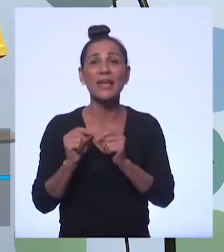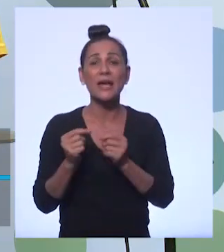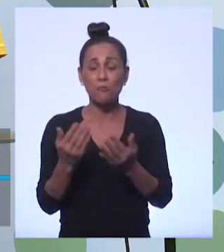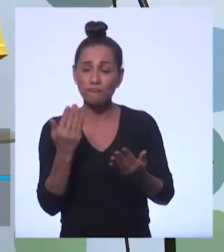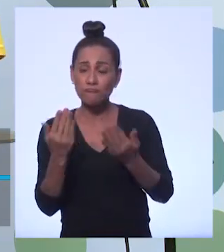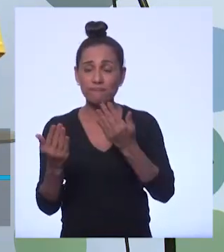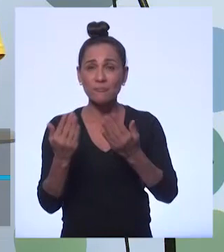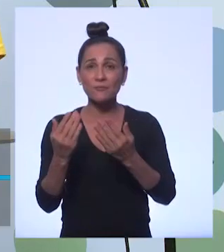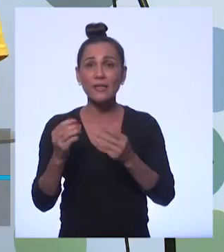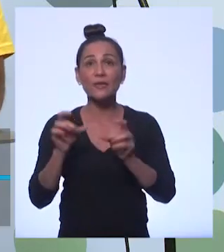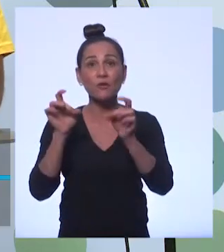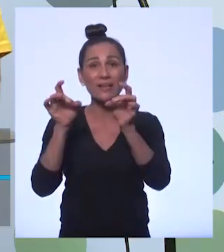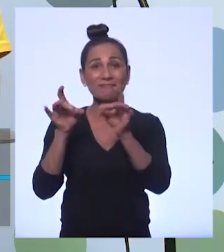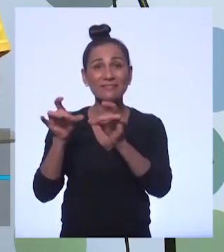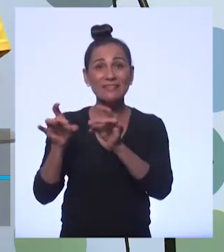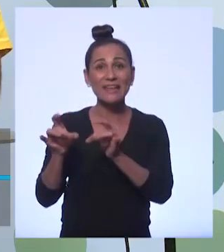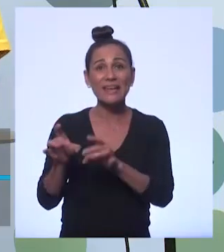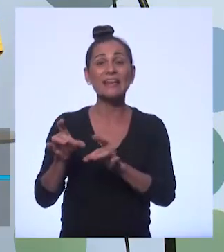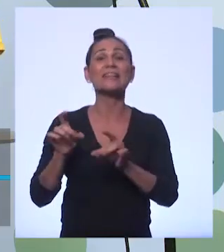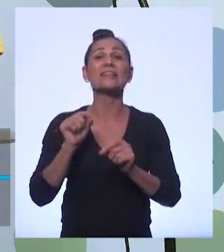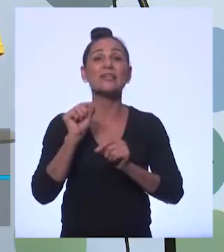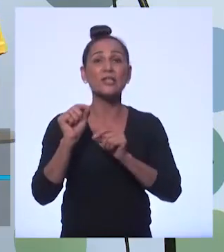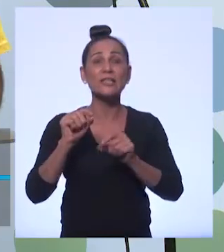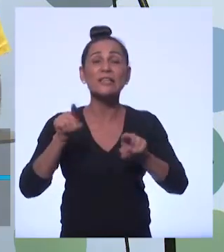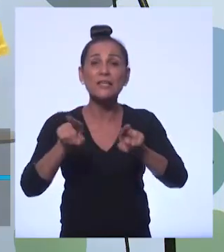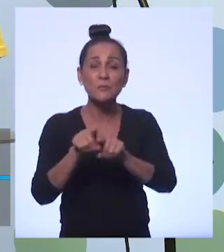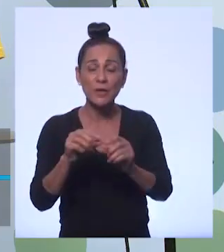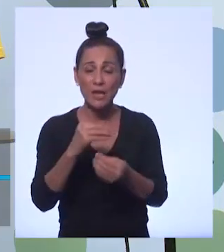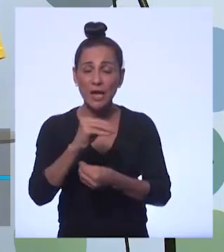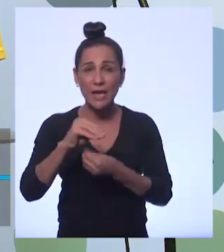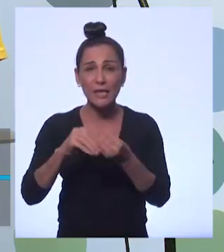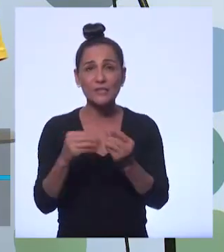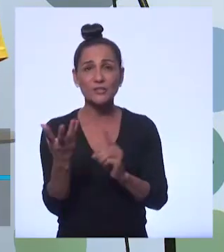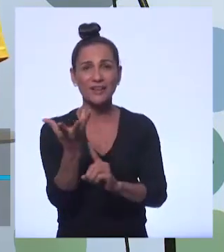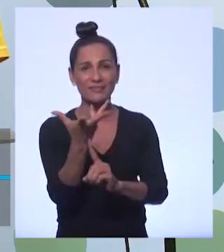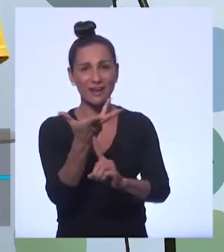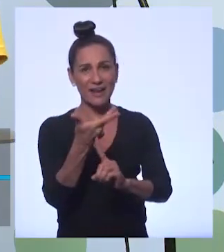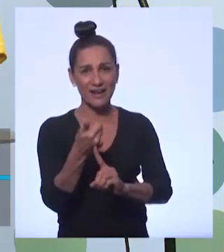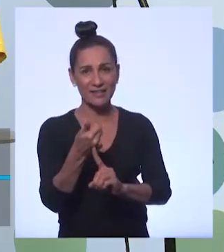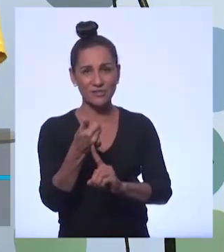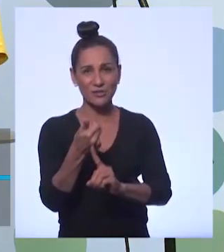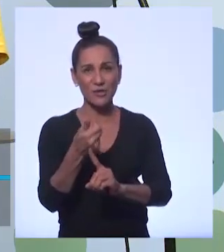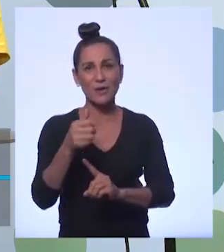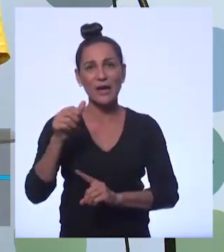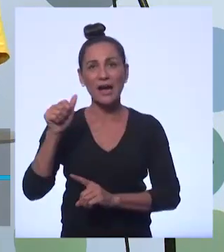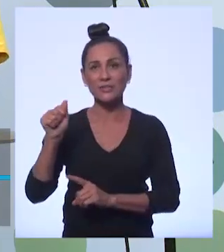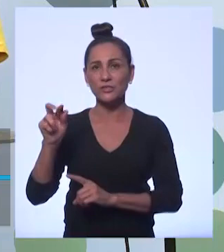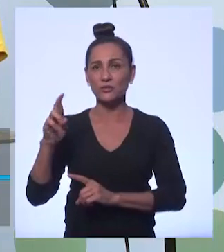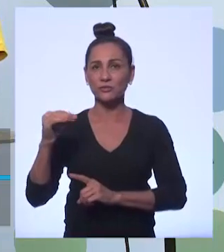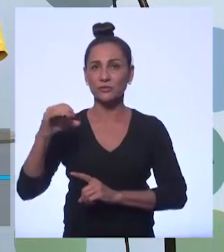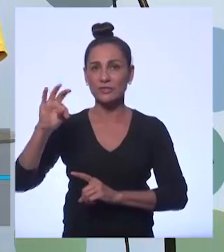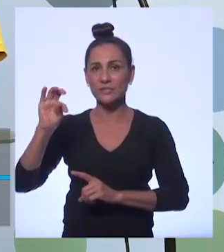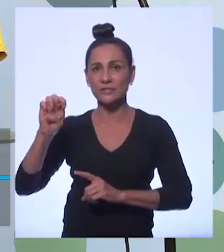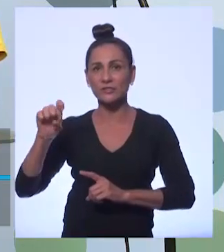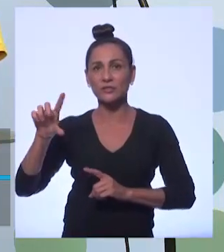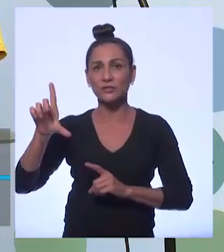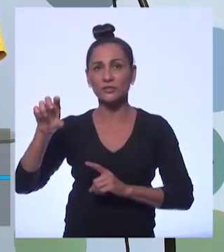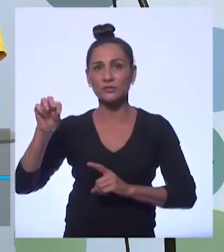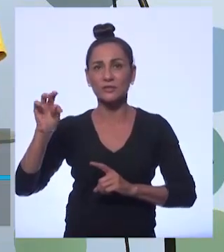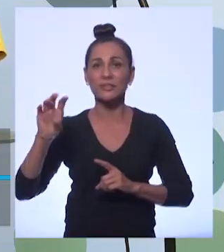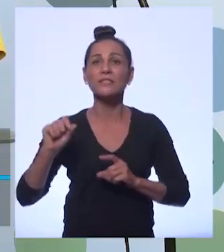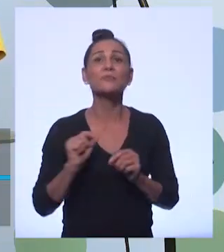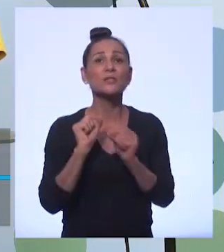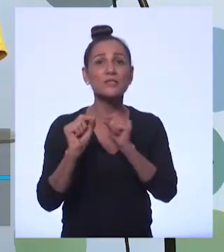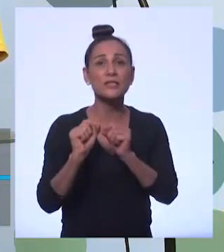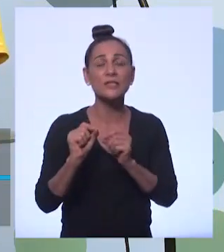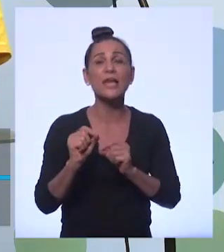com a tekne, com a técnica e com a arte, portanto, para Aristóteles. Mas a arte para Aristóteles enfim, pode